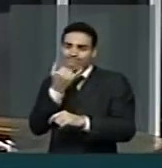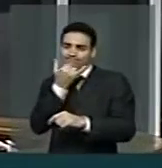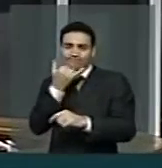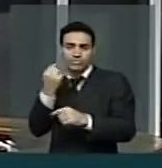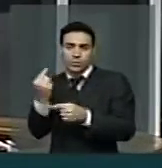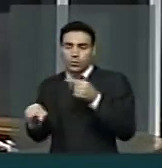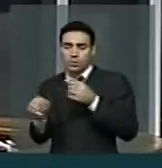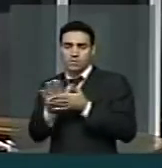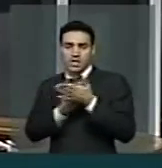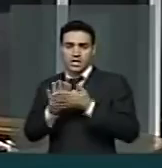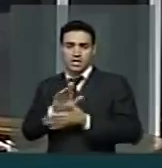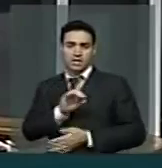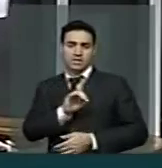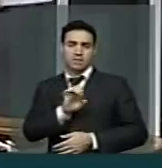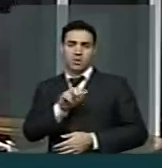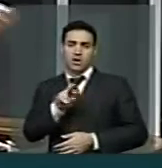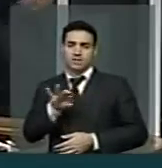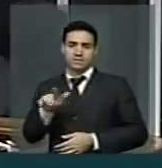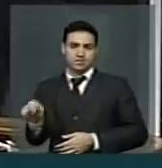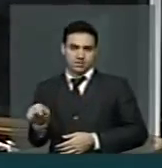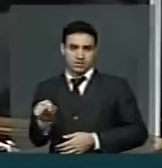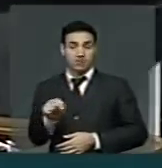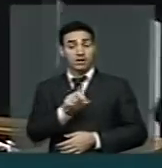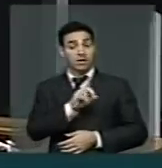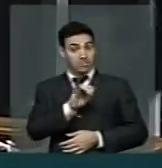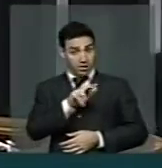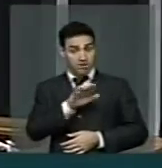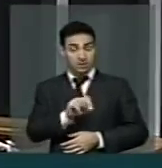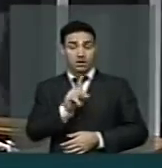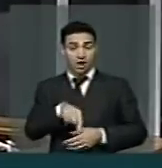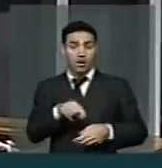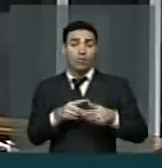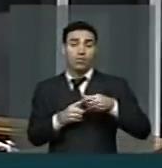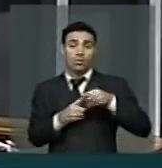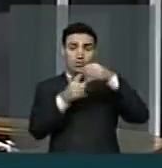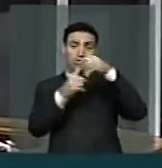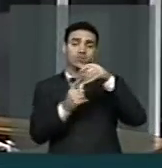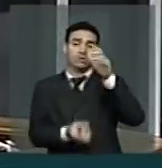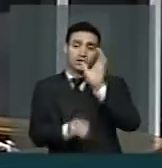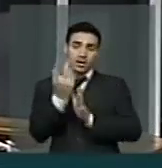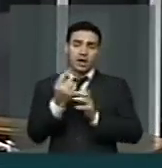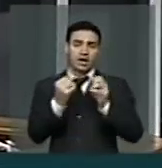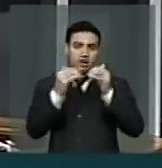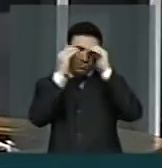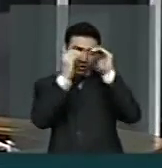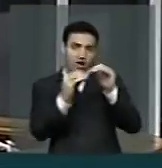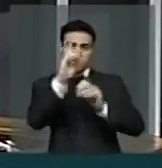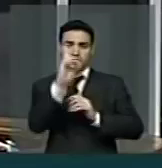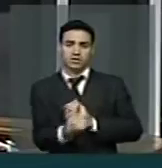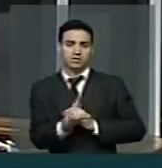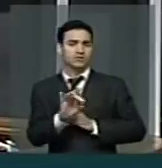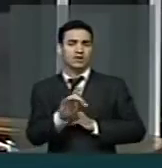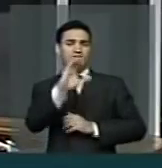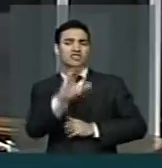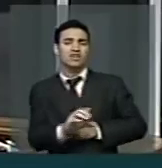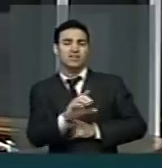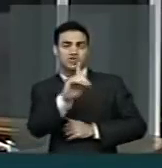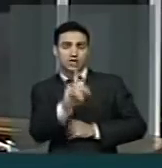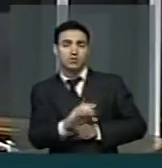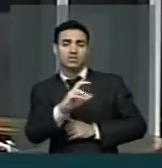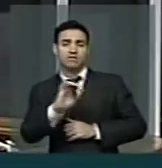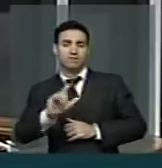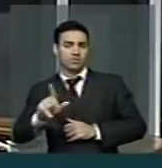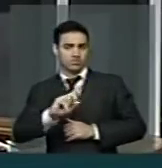define a democracia é que ela é o único regime político de criação de direitos. E não são apenas os direitos civis, são os